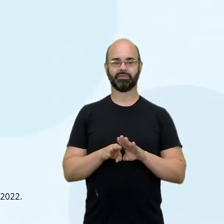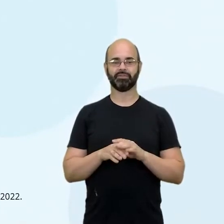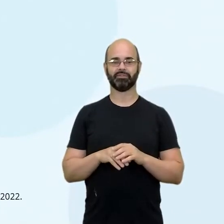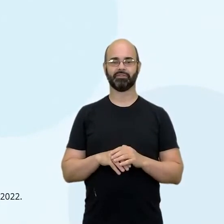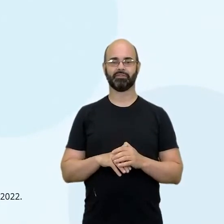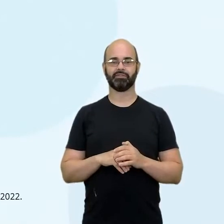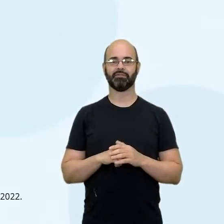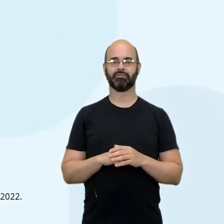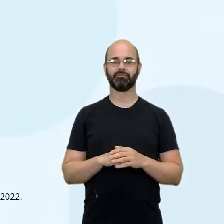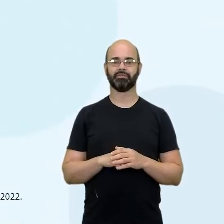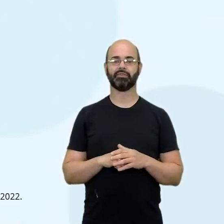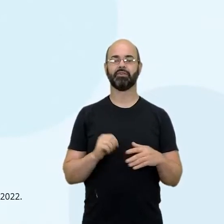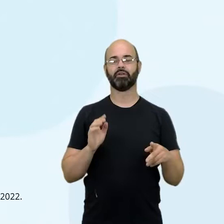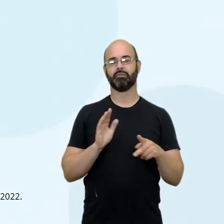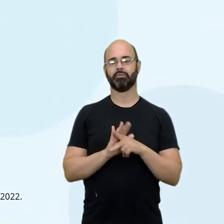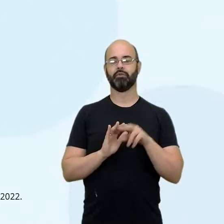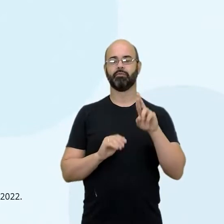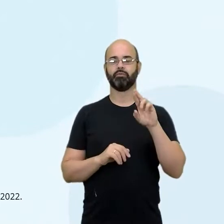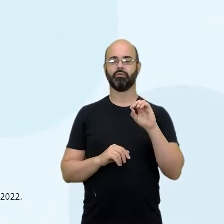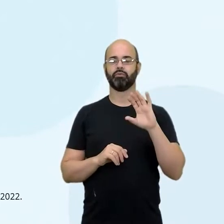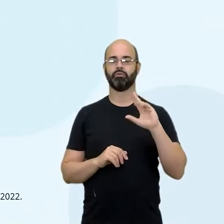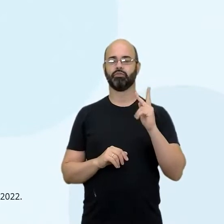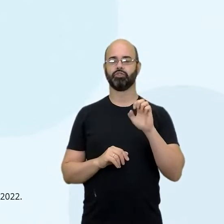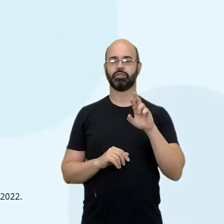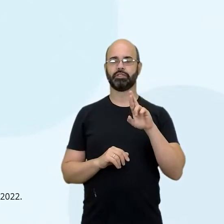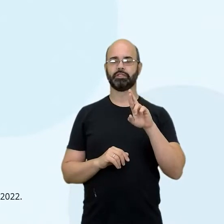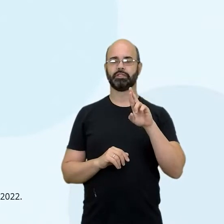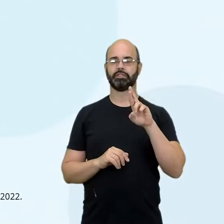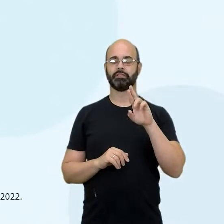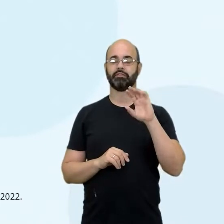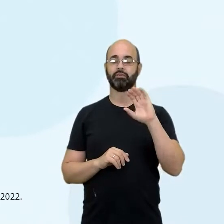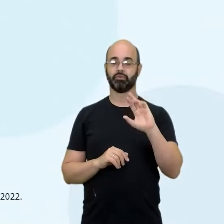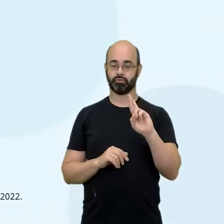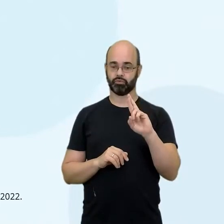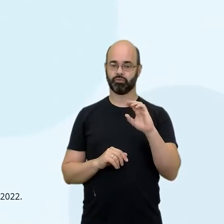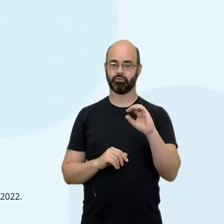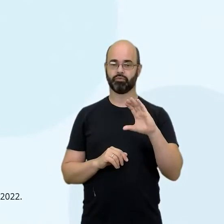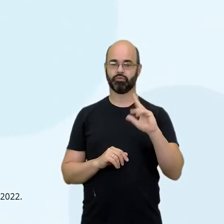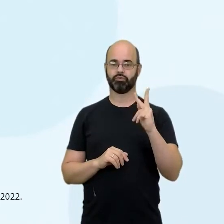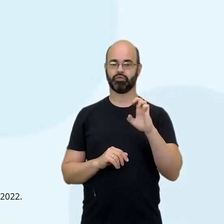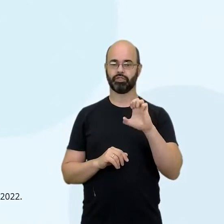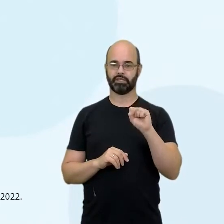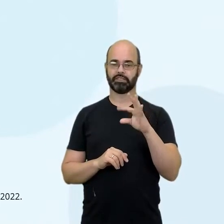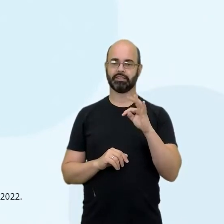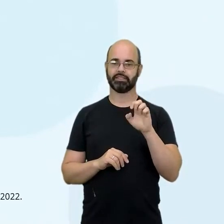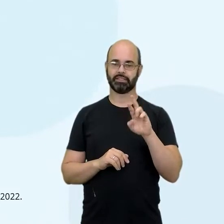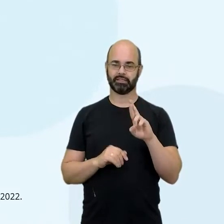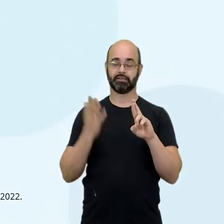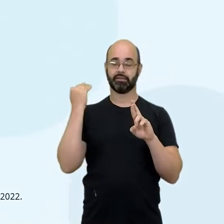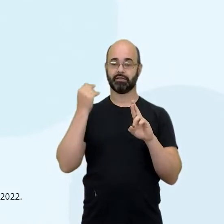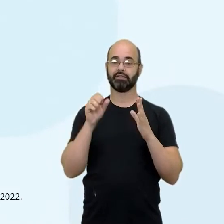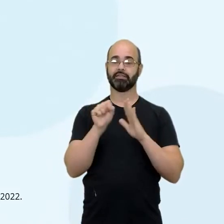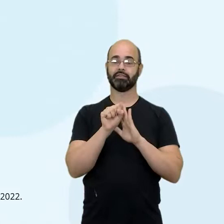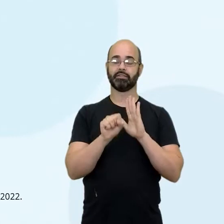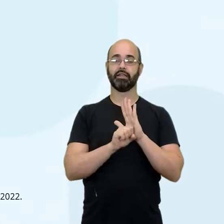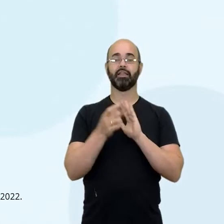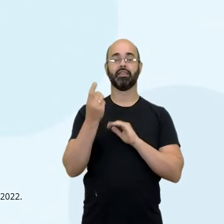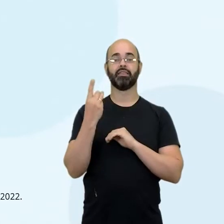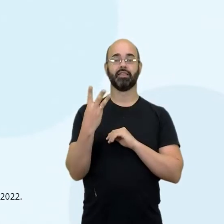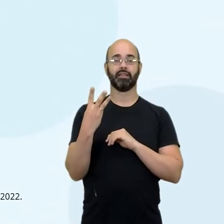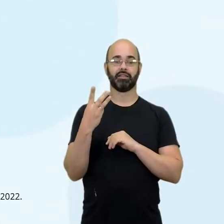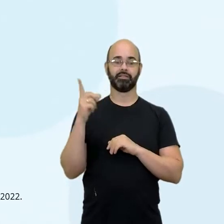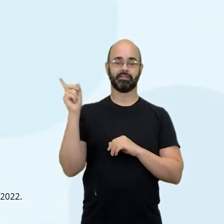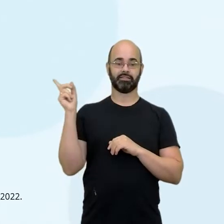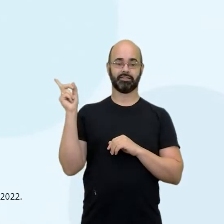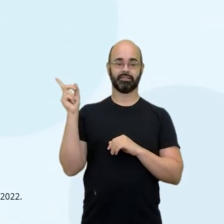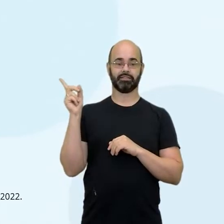de Rochester, né? Que é do século XIII, olha só. Então essa prática de catalogar as coisas já é bem antiga, né? Então, olha só, caça ao